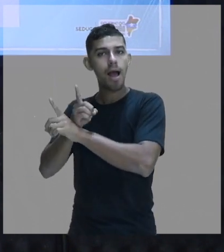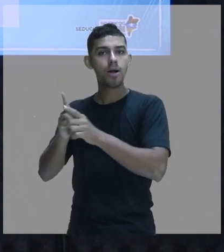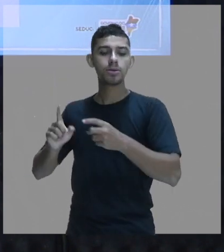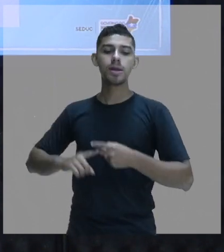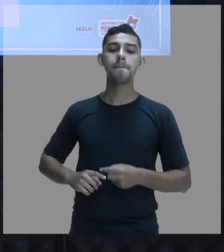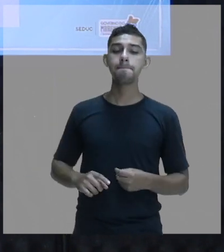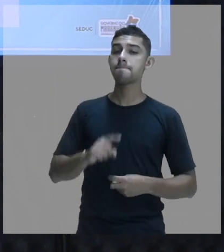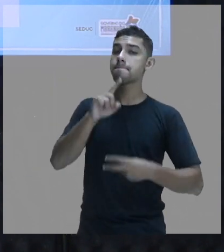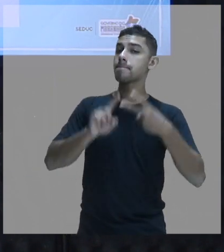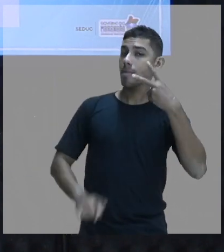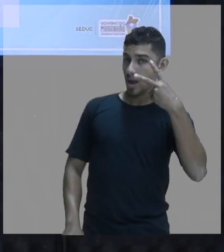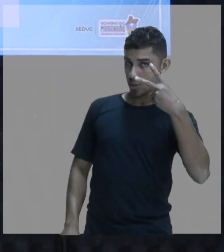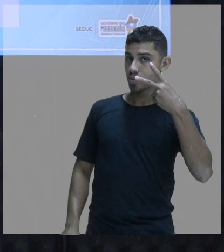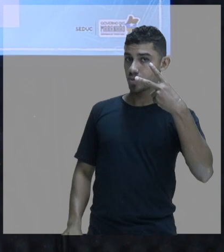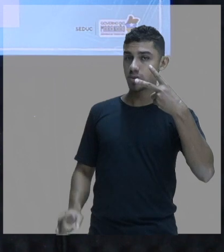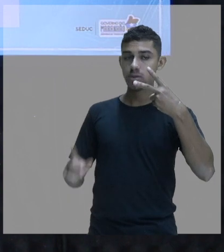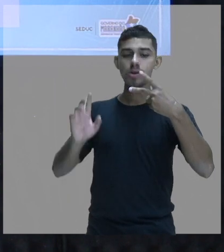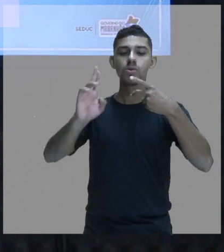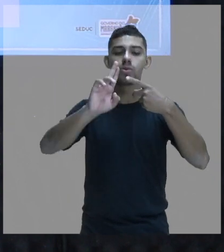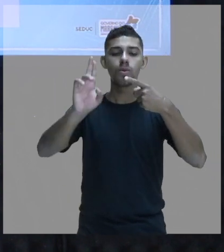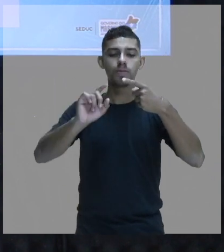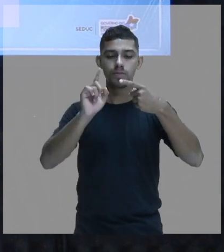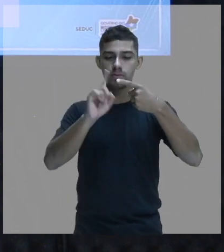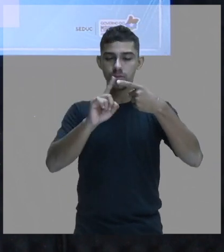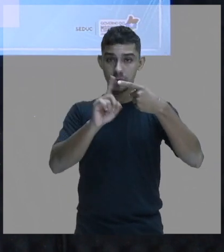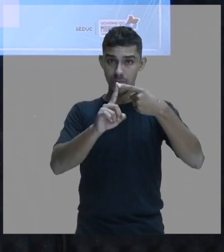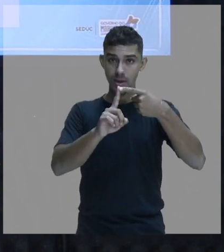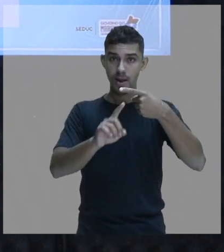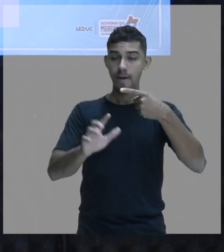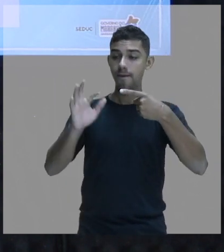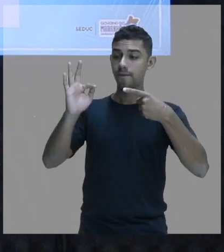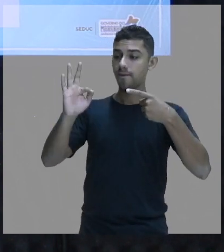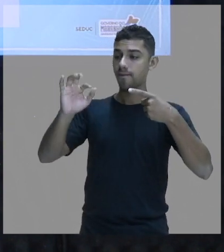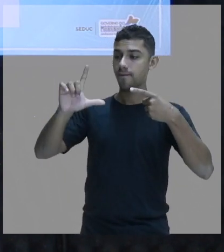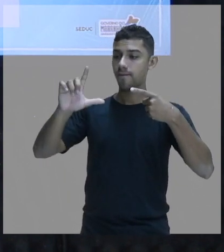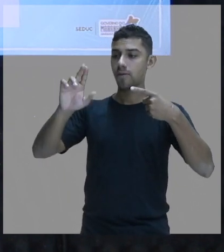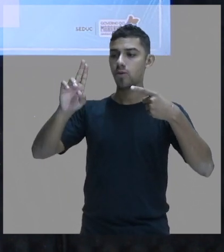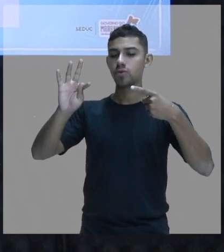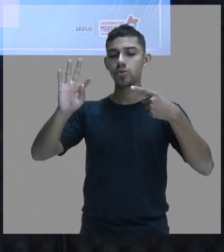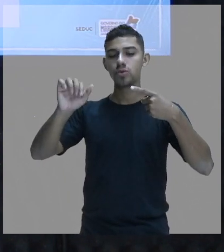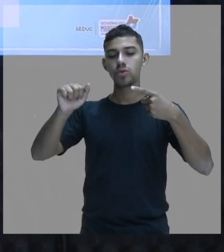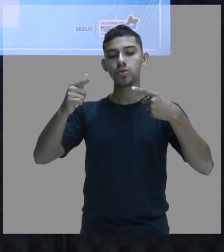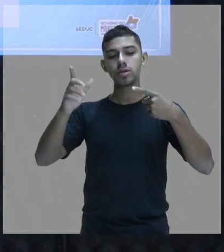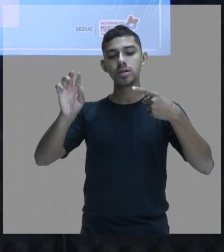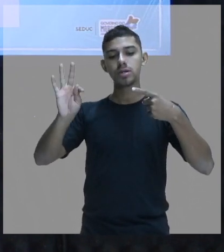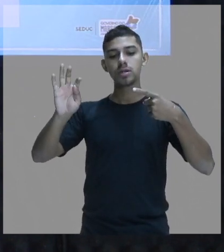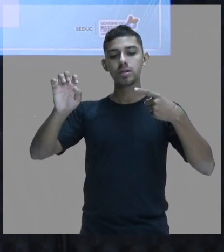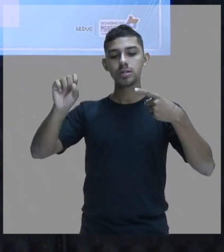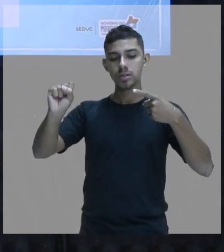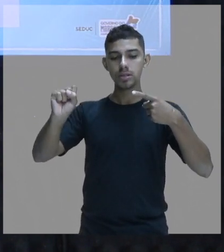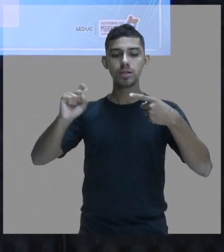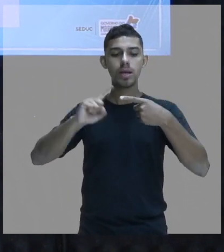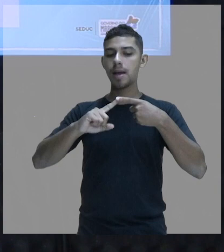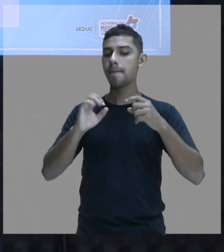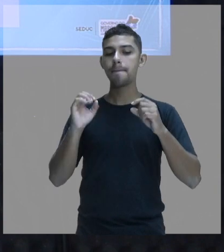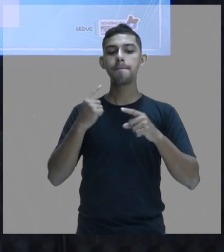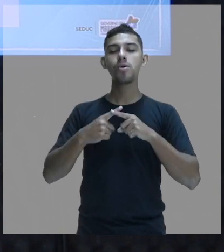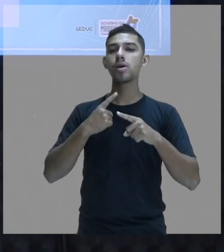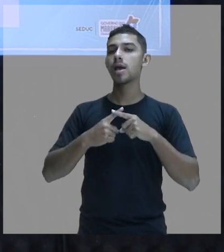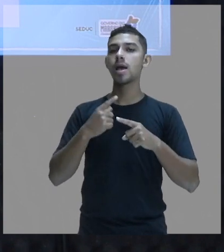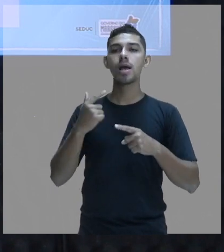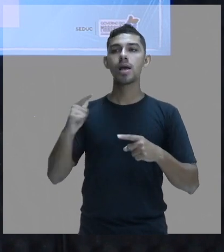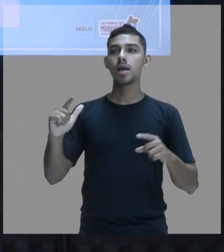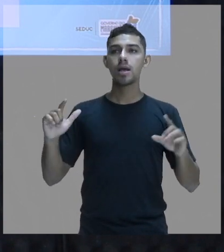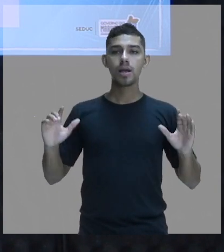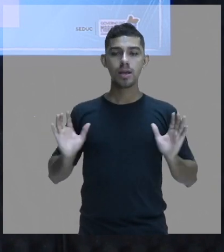mais 2 costelas, que são quais? As costelas flutuantes. Por que são flutuantes? Porque elas não se conectam ao